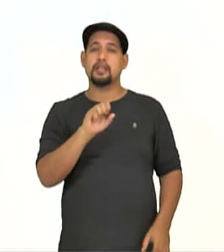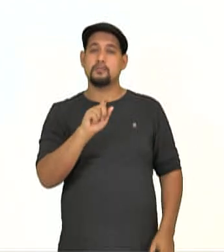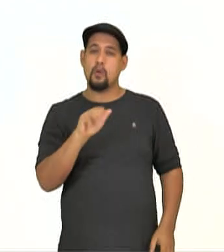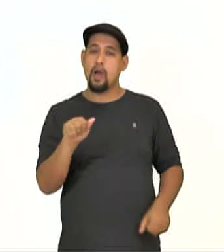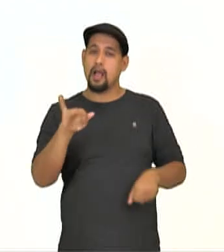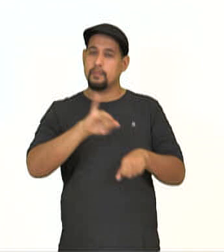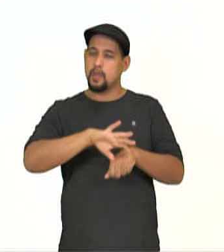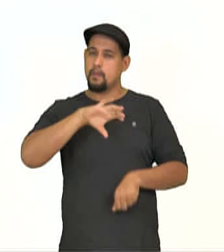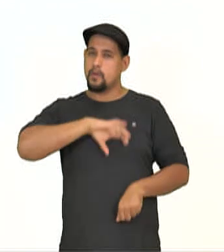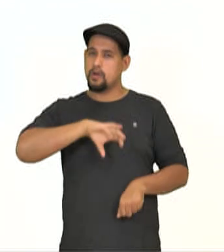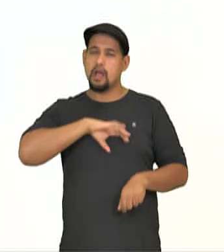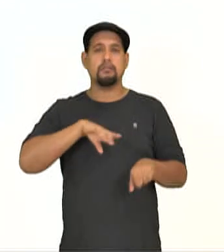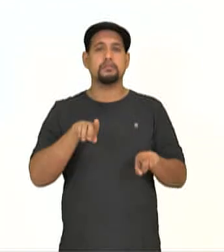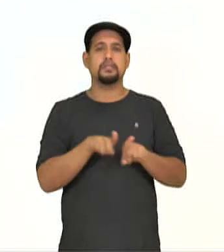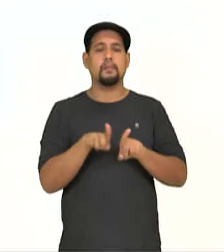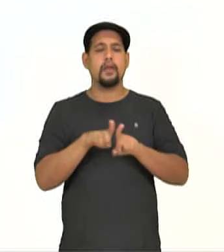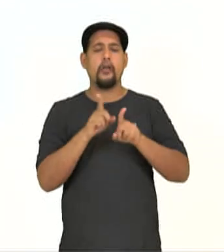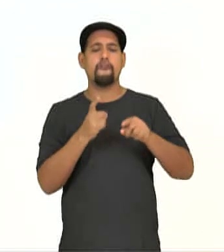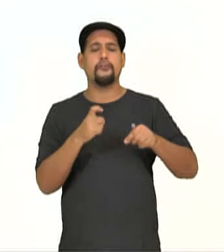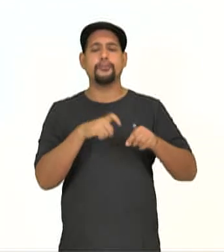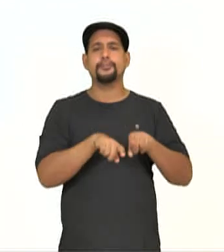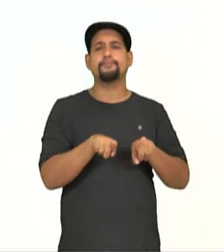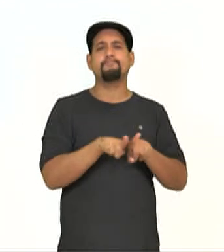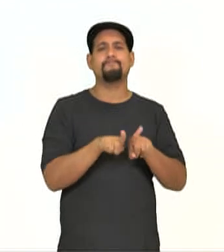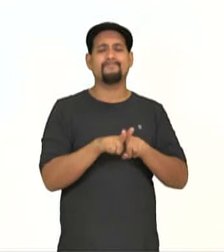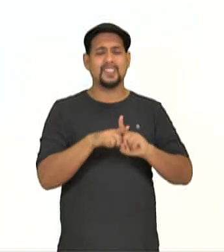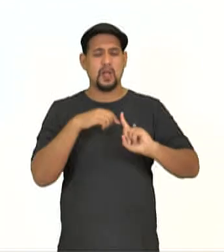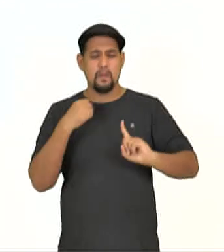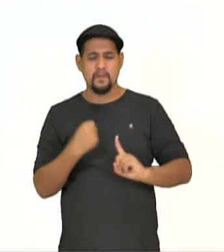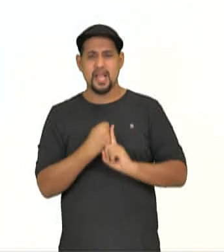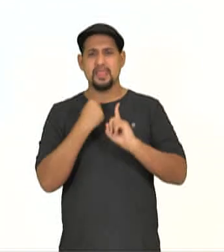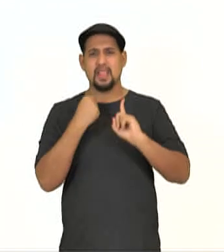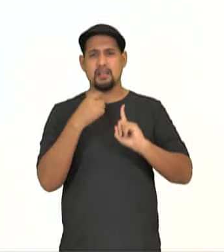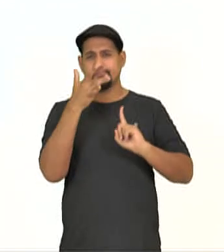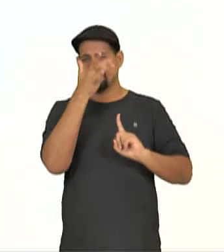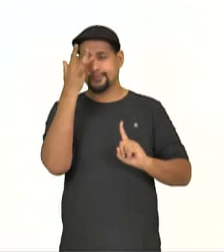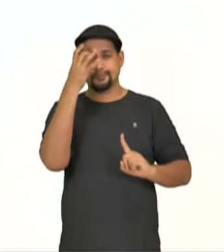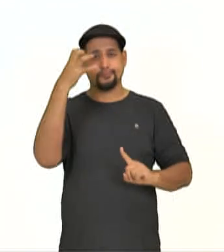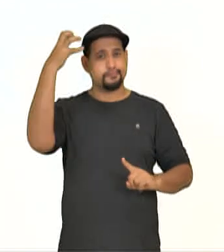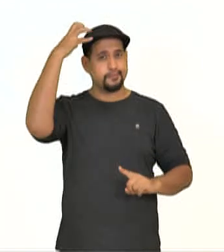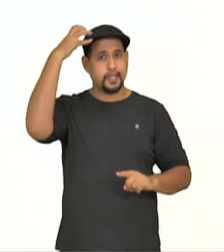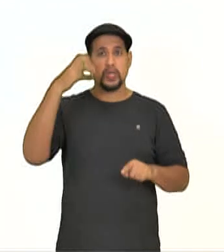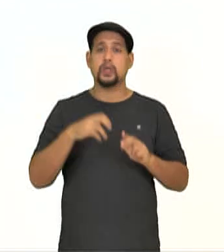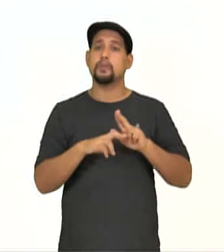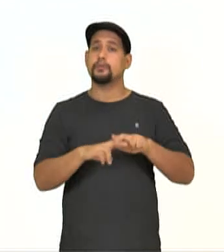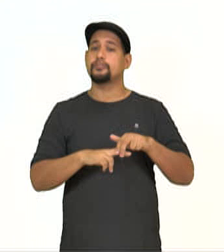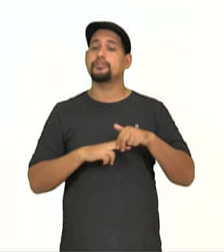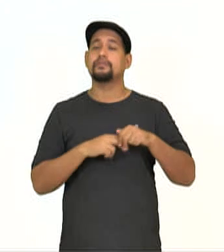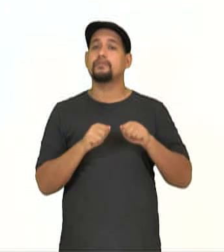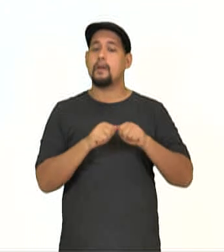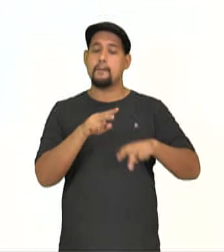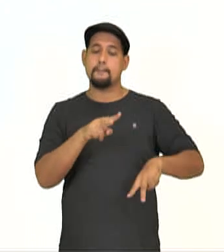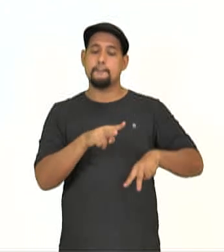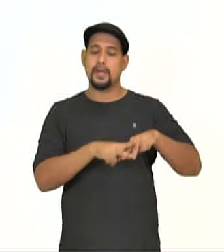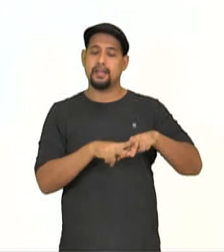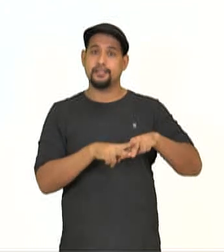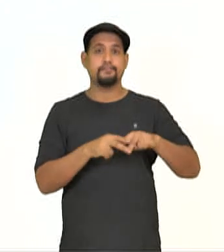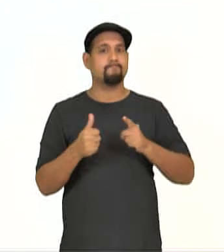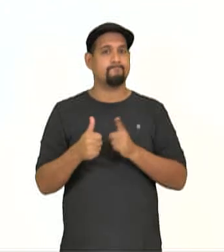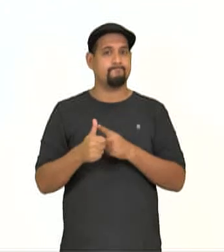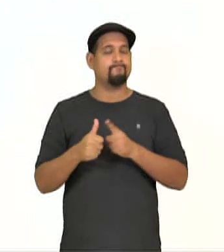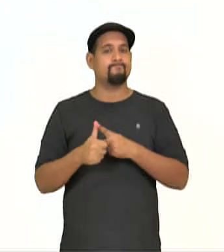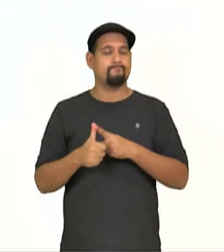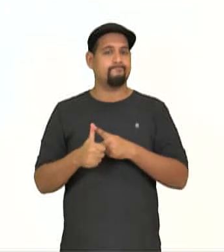briga. Nela, Camões feriu um dos empregados do rei, motivo pelo qual o levou à prisão pela